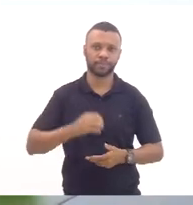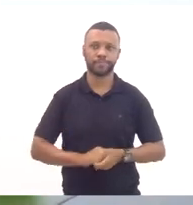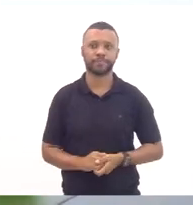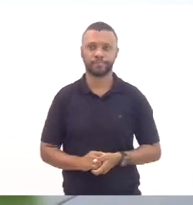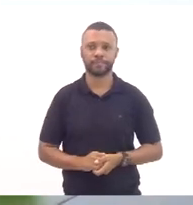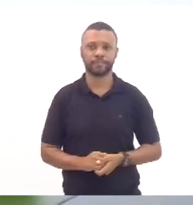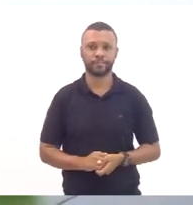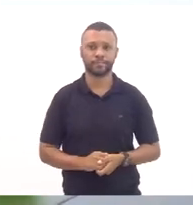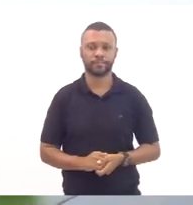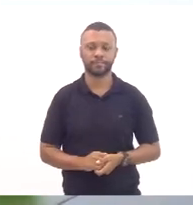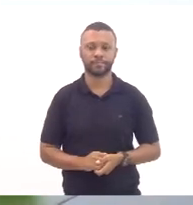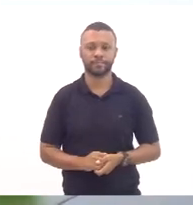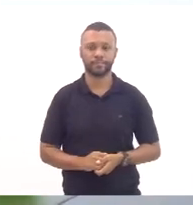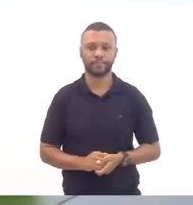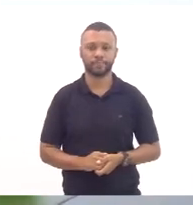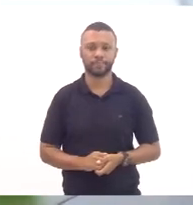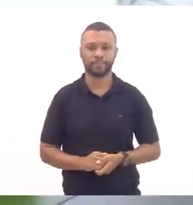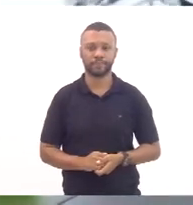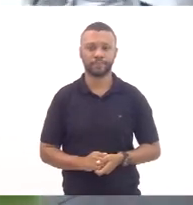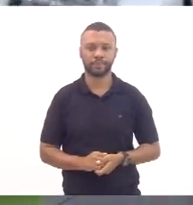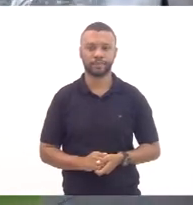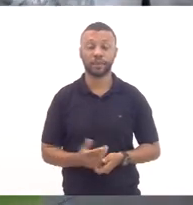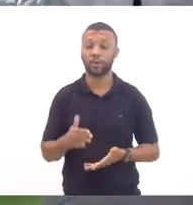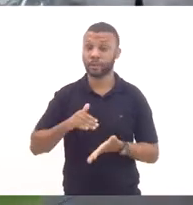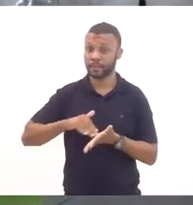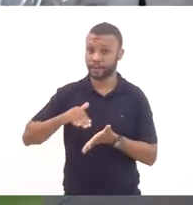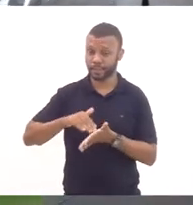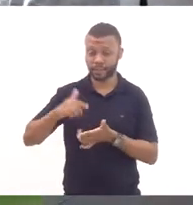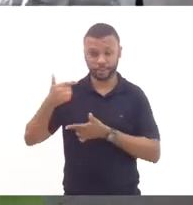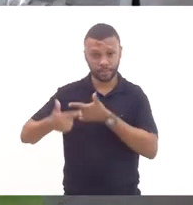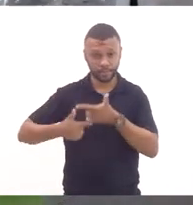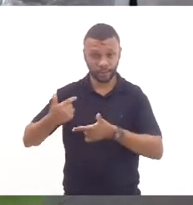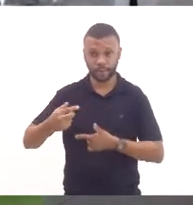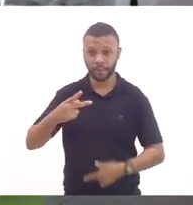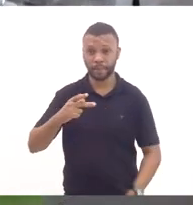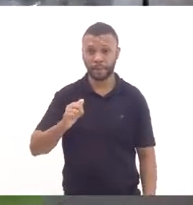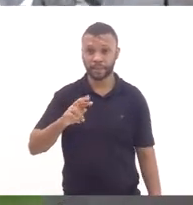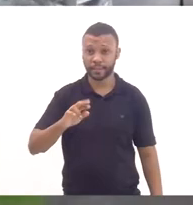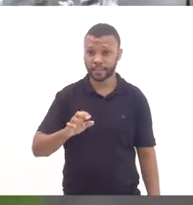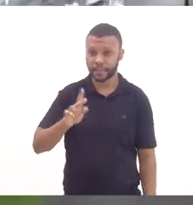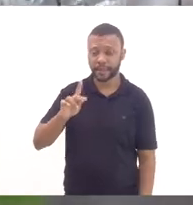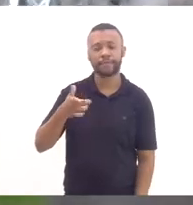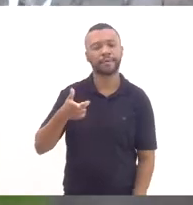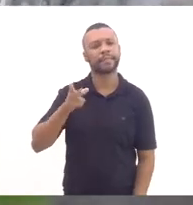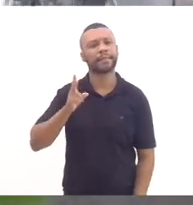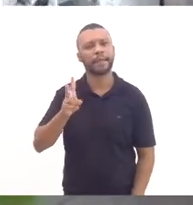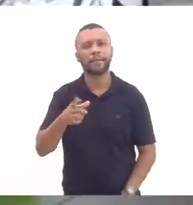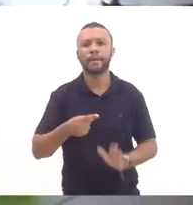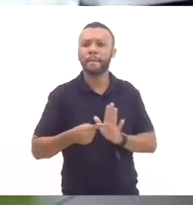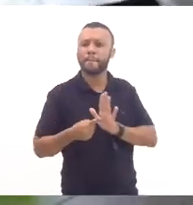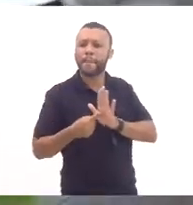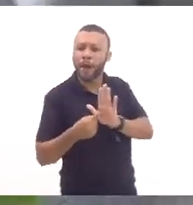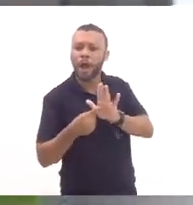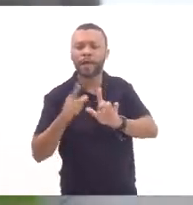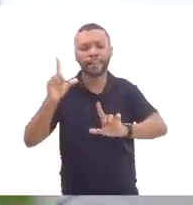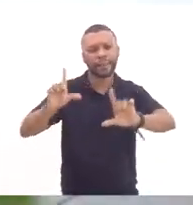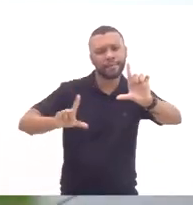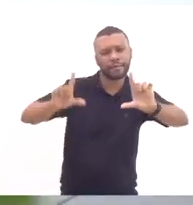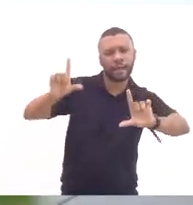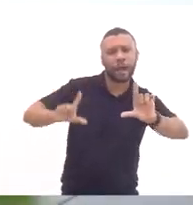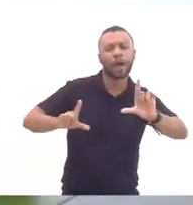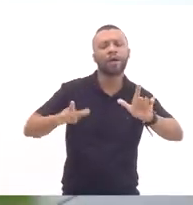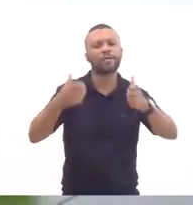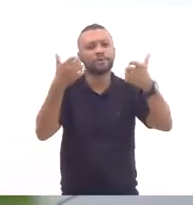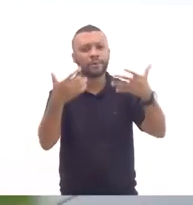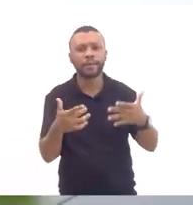Muito importante. O secretário de Trabalho, Patrick, vem aparecendo na televisão falando que está